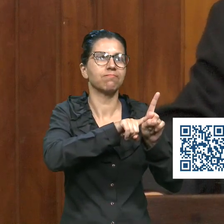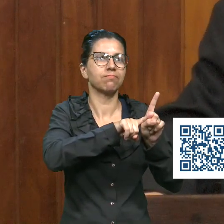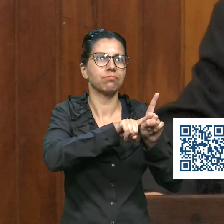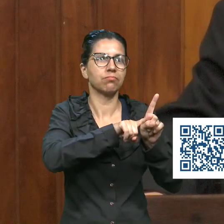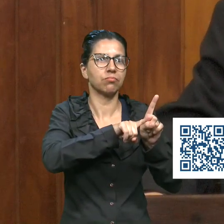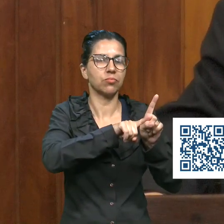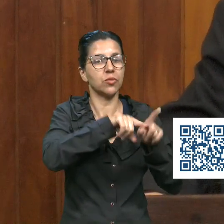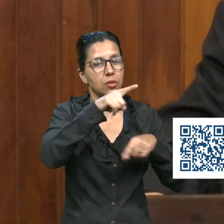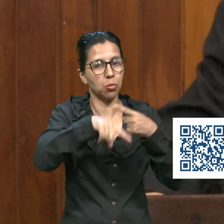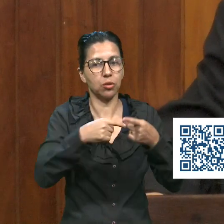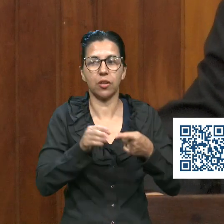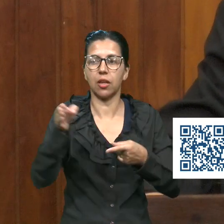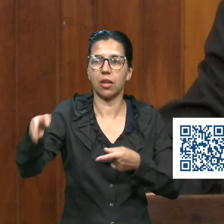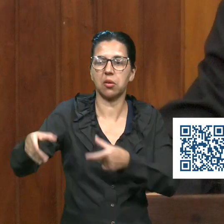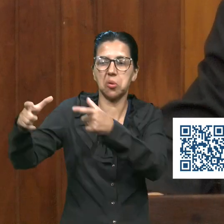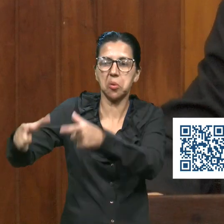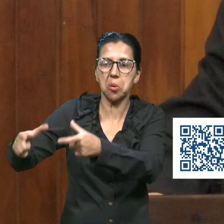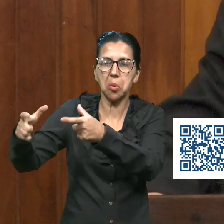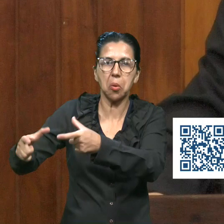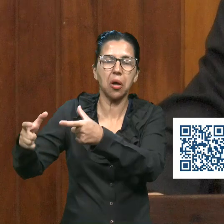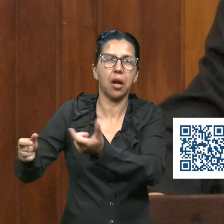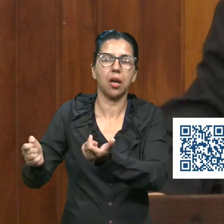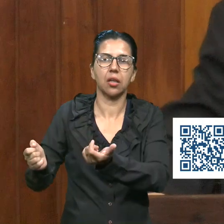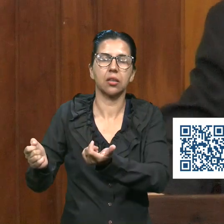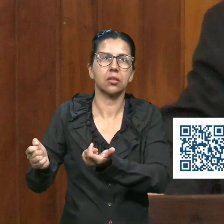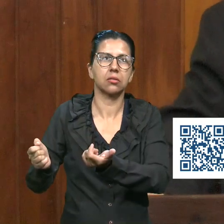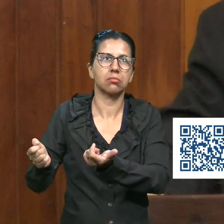e vão para clínicas